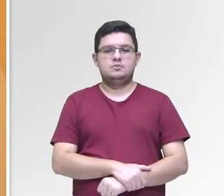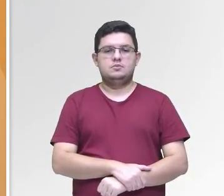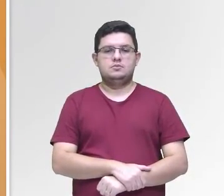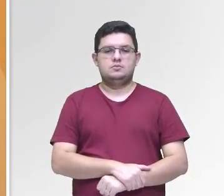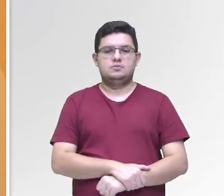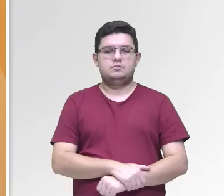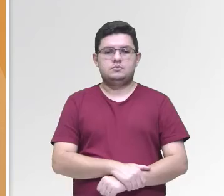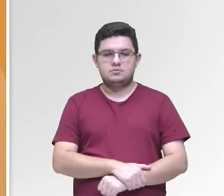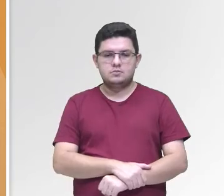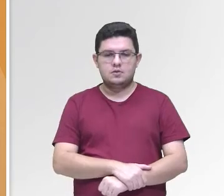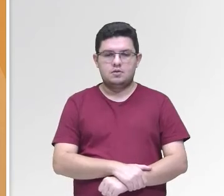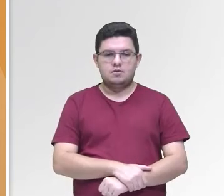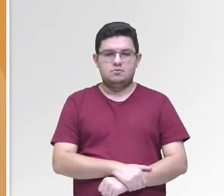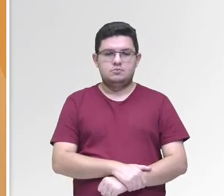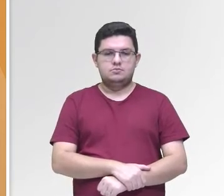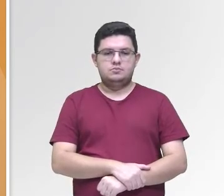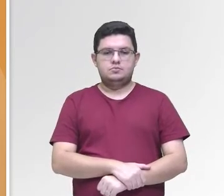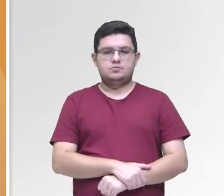bench 5. Attention foreman.